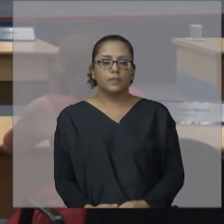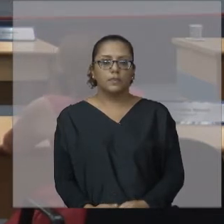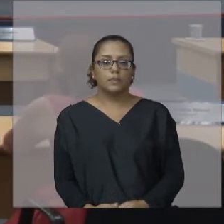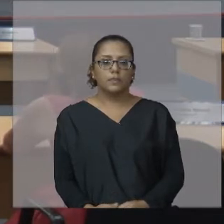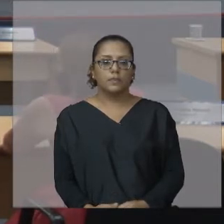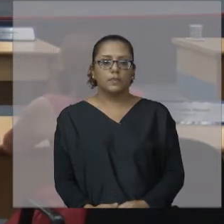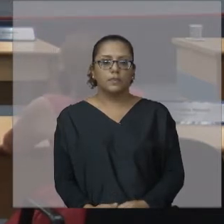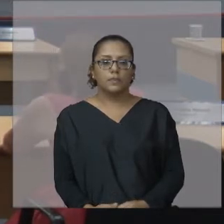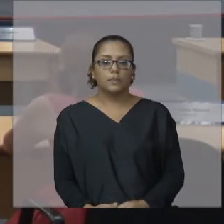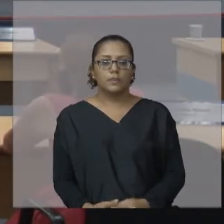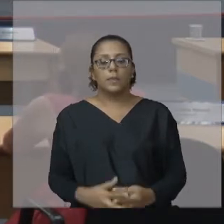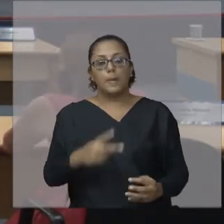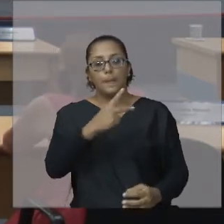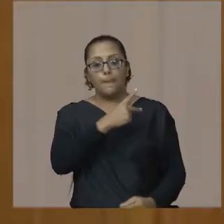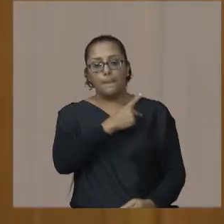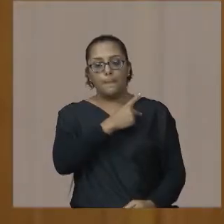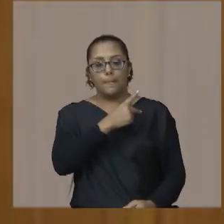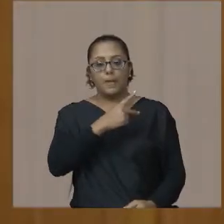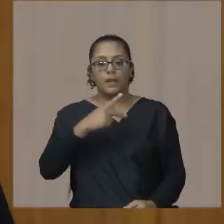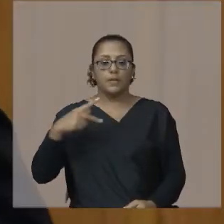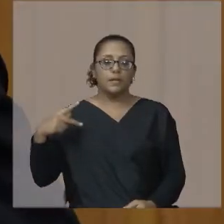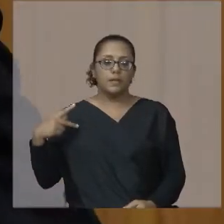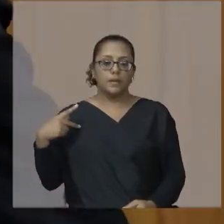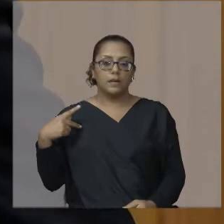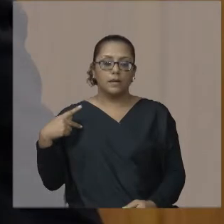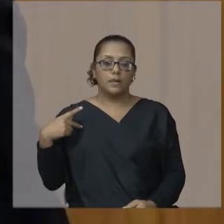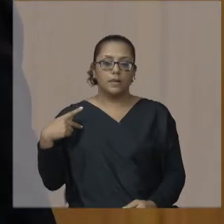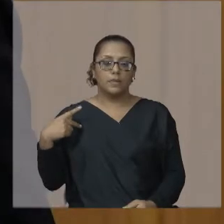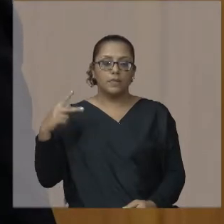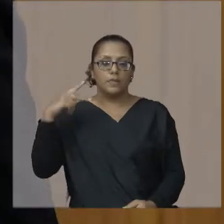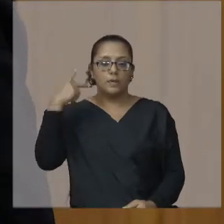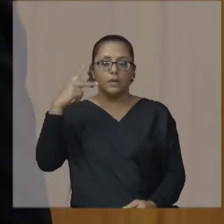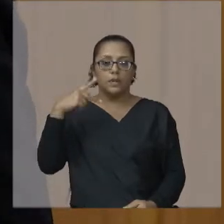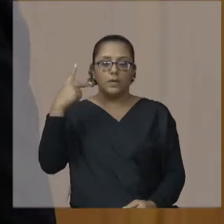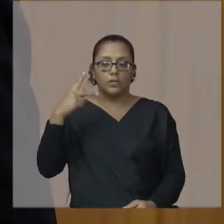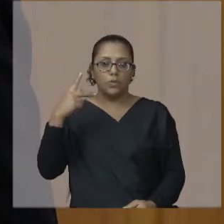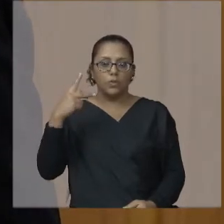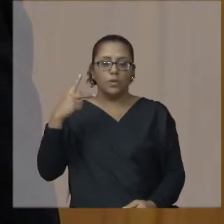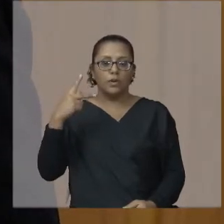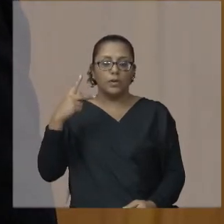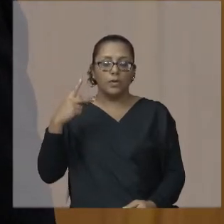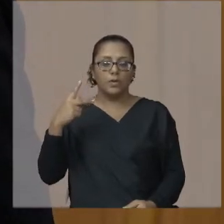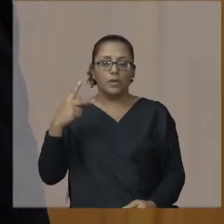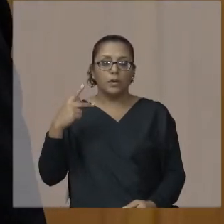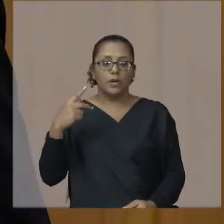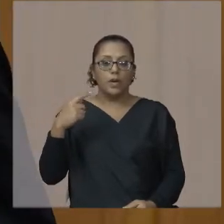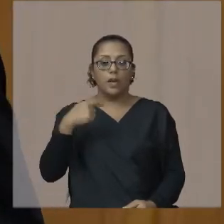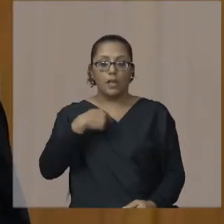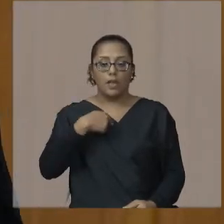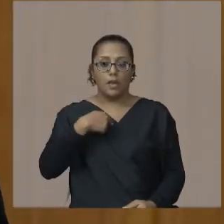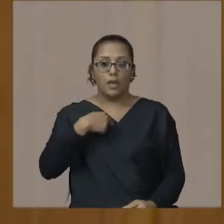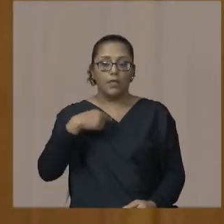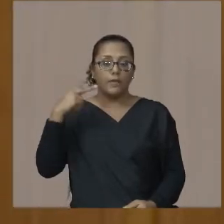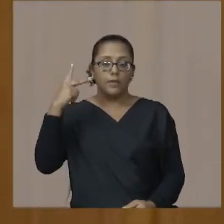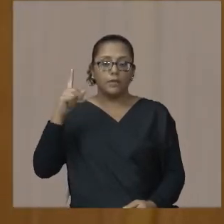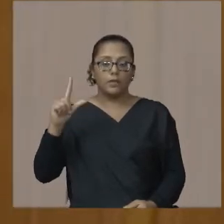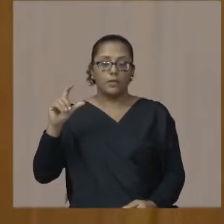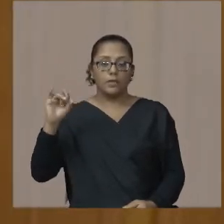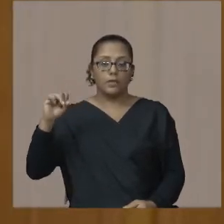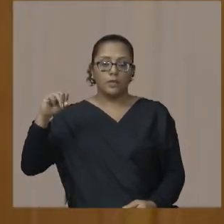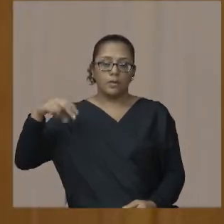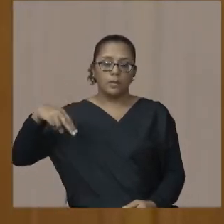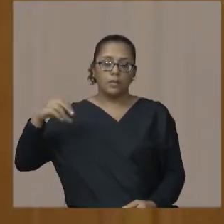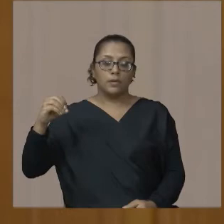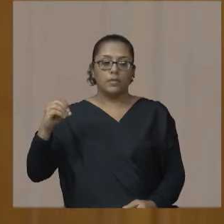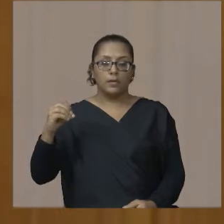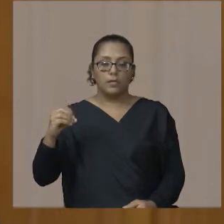Senhor presidente, vereador Robertinho da Padaria, eu coloco meu nome à disposição dos colegas aqui, pleiteando